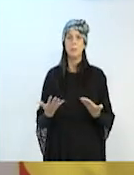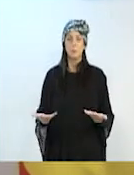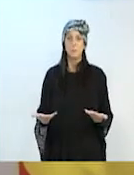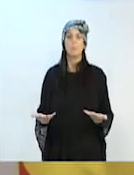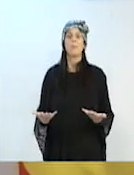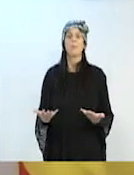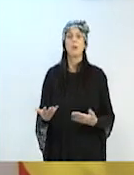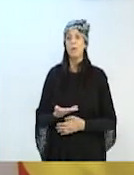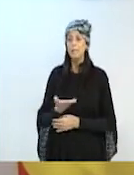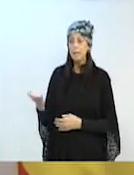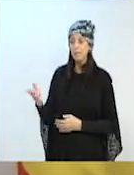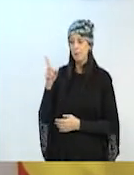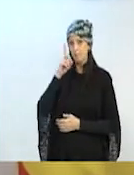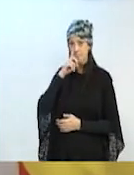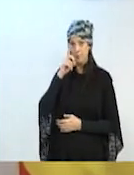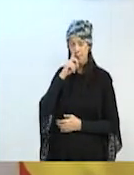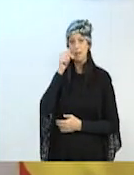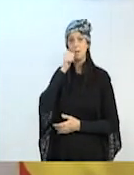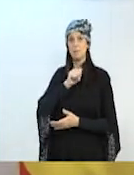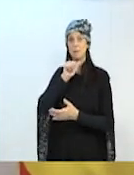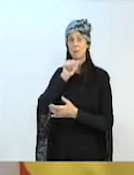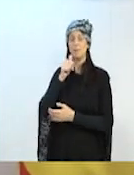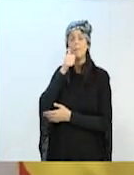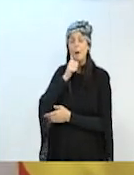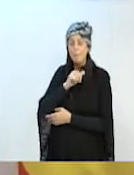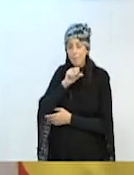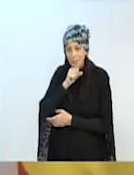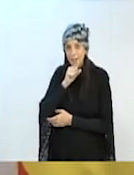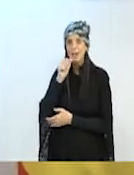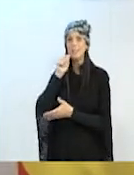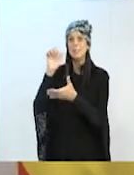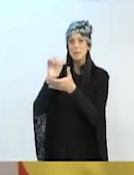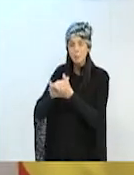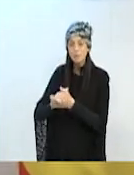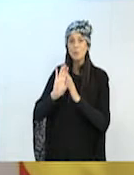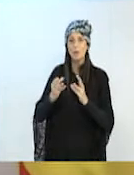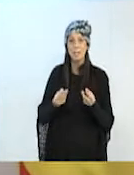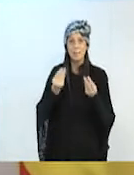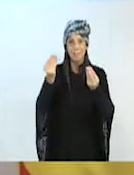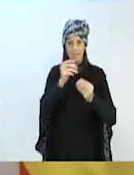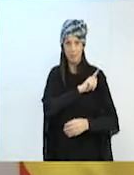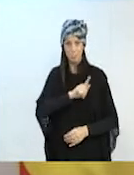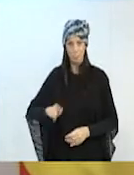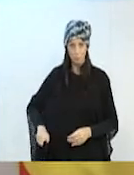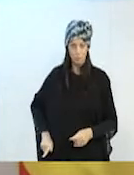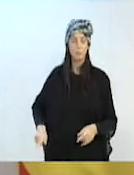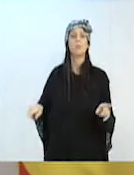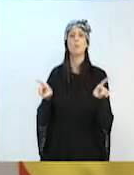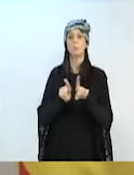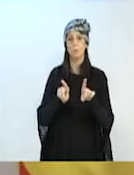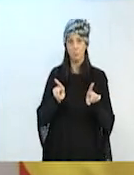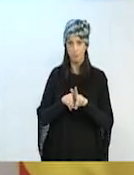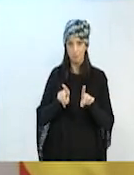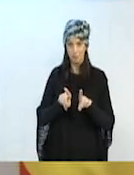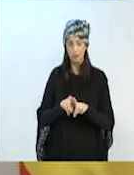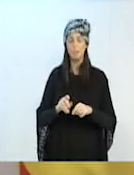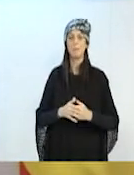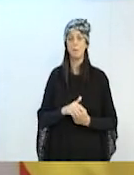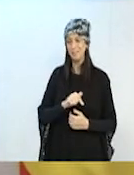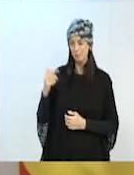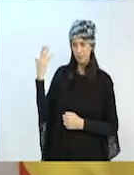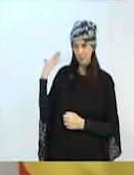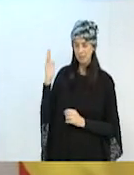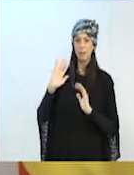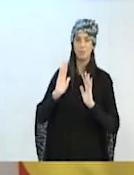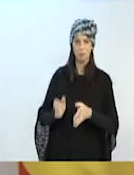Essas mães e mulheres que estão organizadas já entregaram diretamente ao governador, nessa semana que passou aqui no encontro na cidade